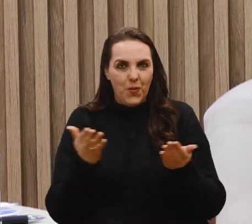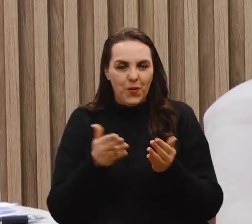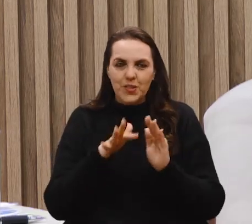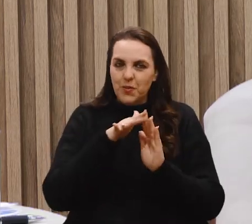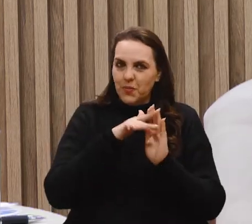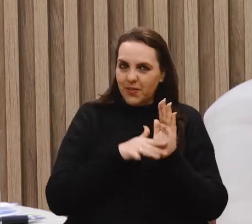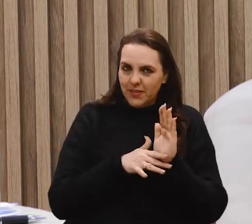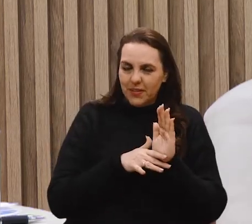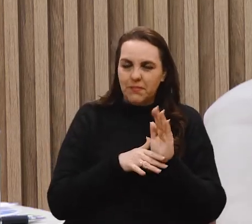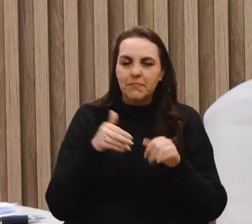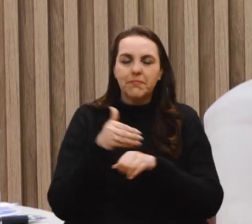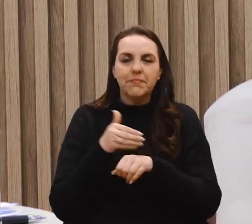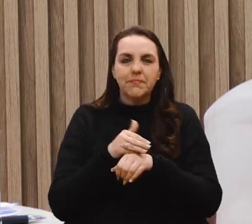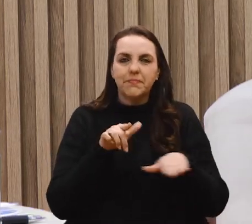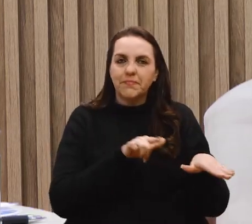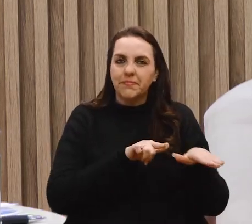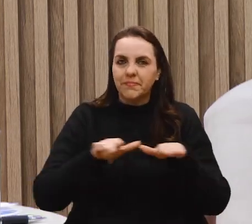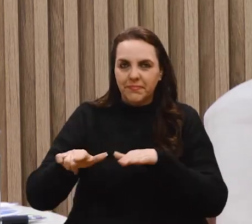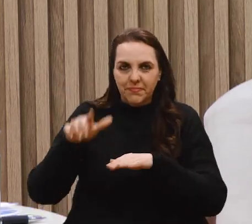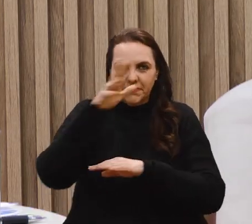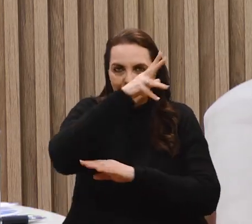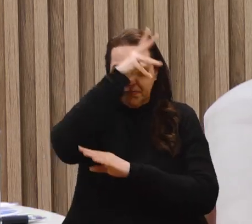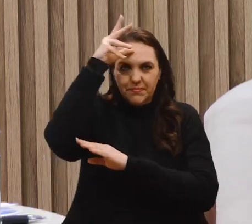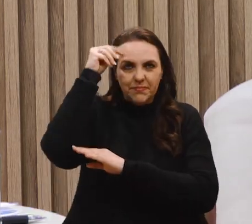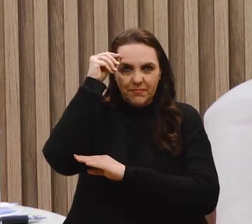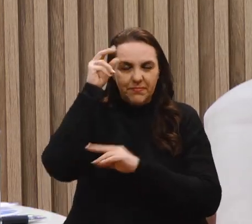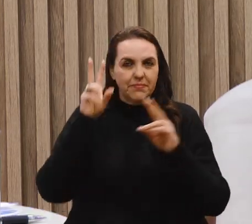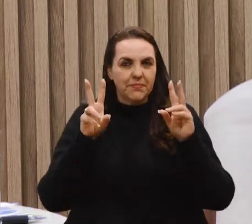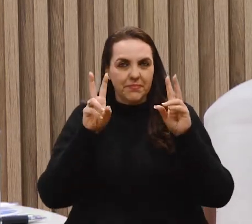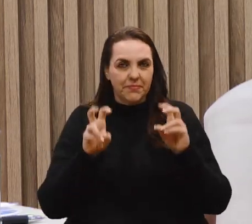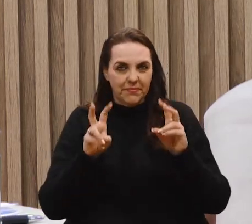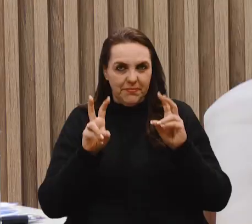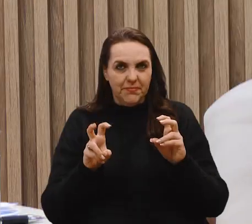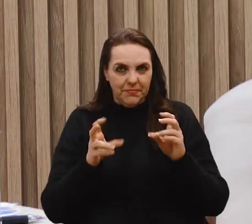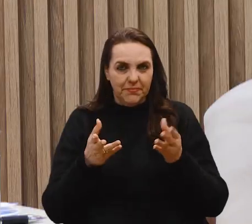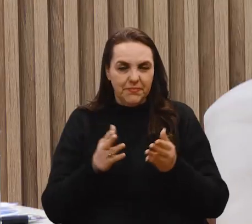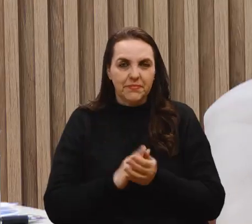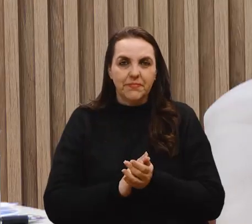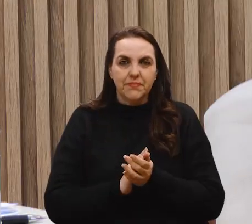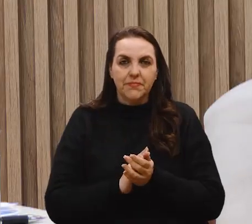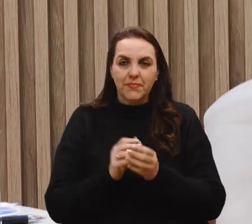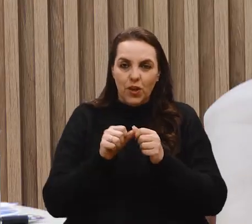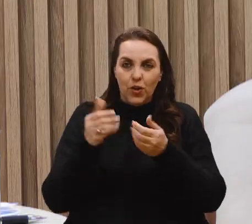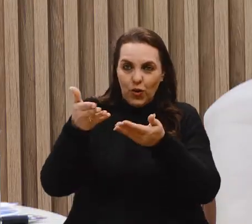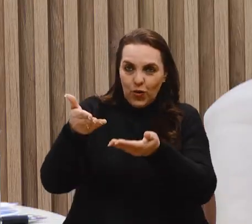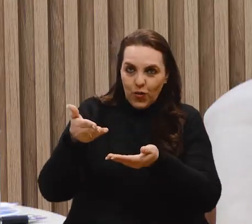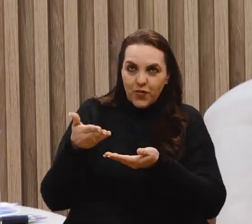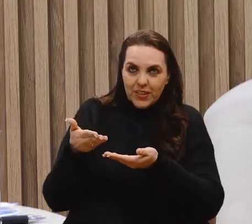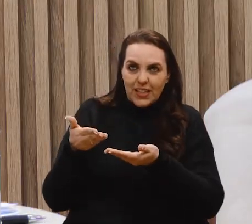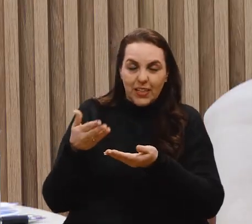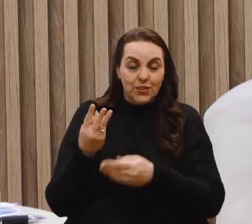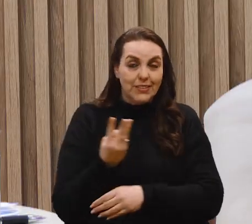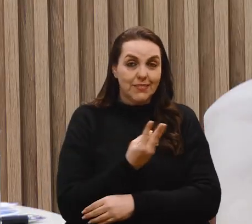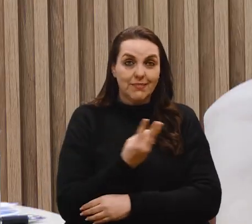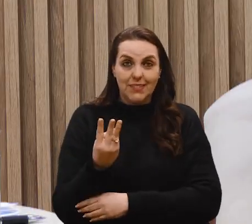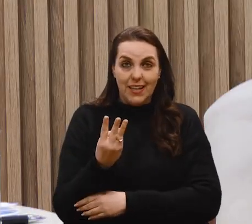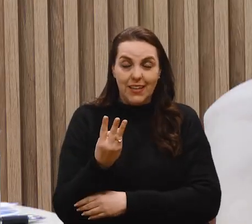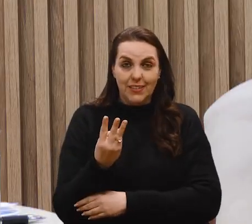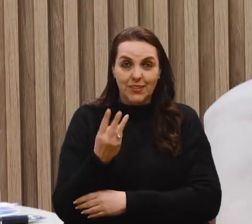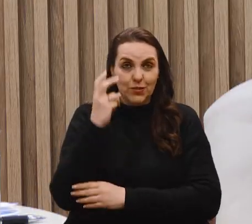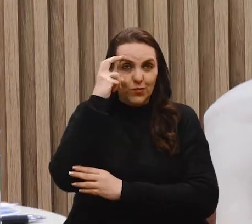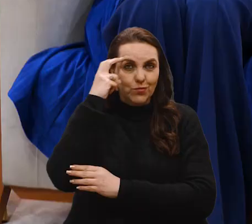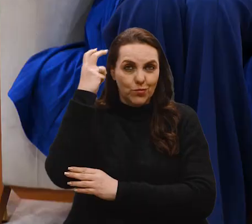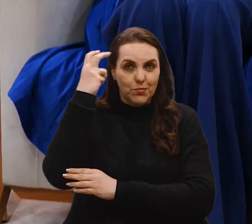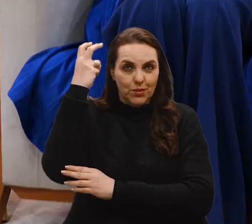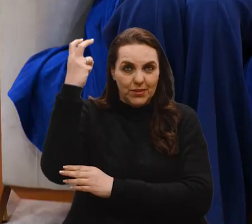programa faz parte de uma semana municipal sobre o assunto. Eu estou com convidados, 3